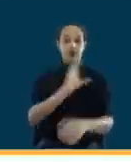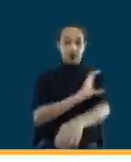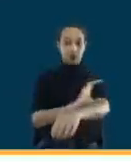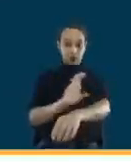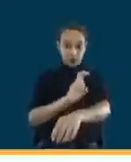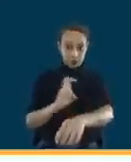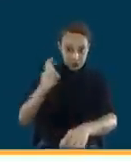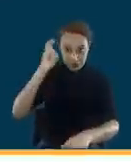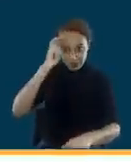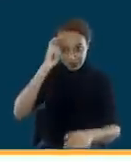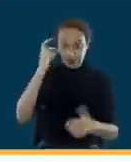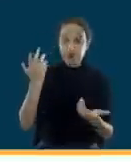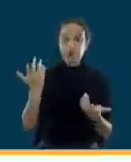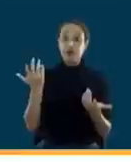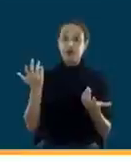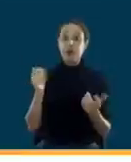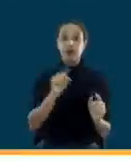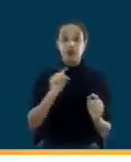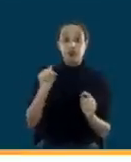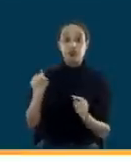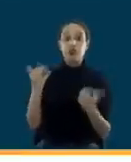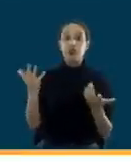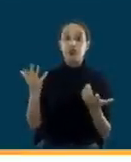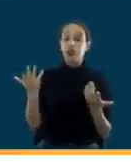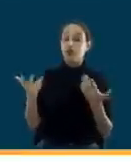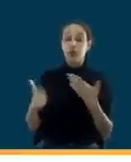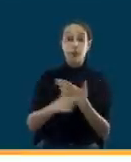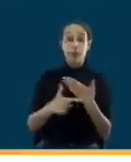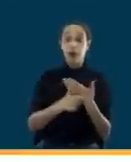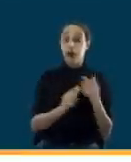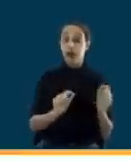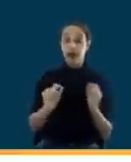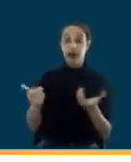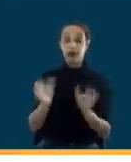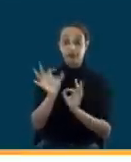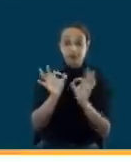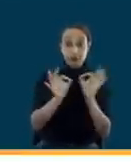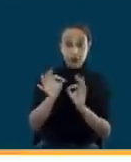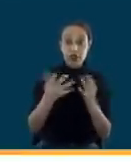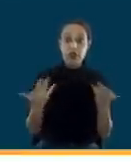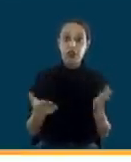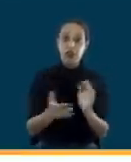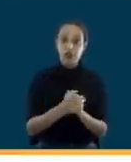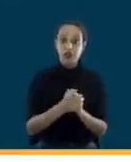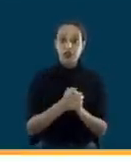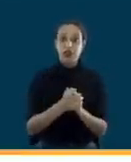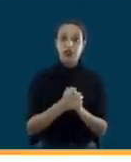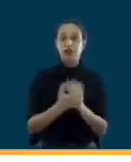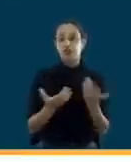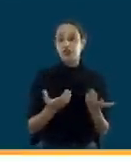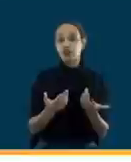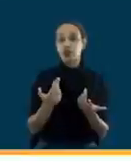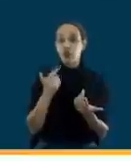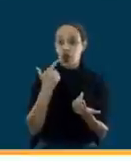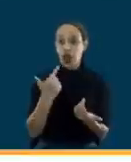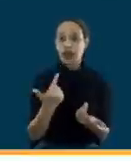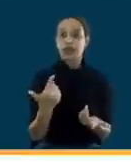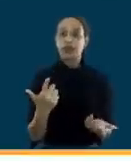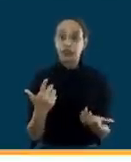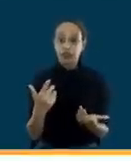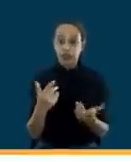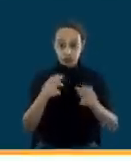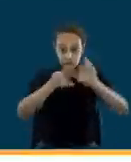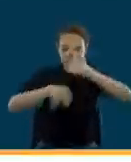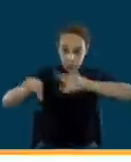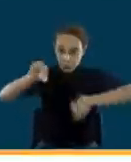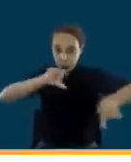nós estamos fazendo esse papel, tentando organizar. É um idioma só, mas é um idioma da cultura brasileira, com a sua diversidade, com a sua